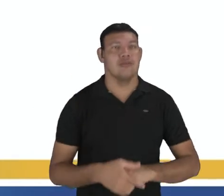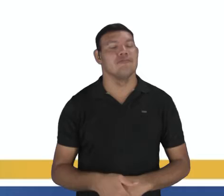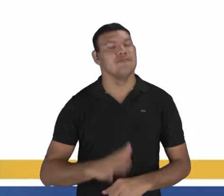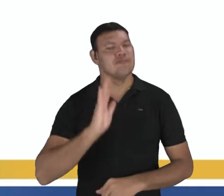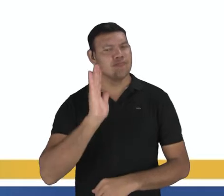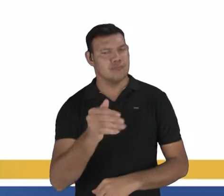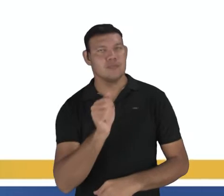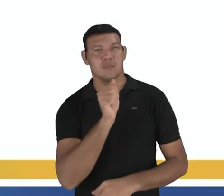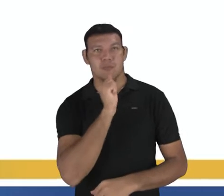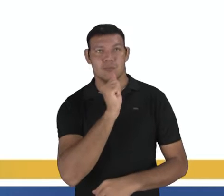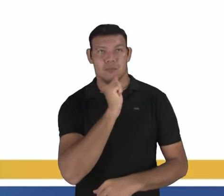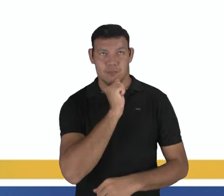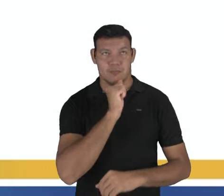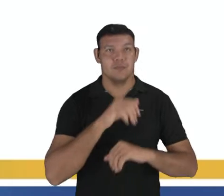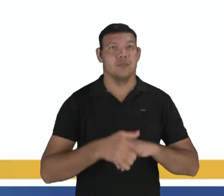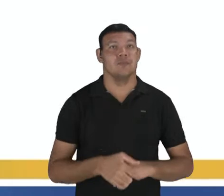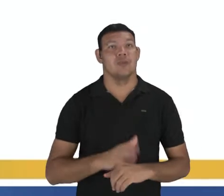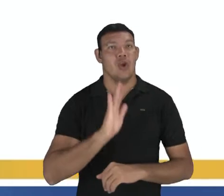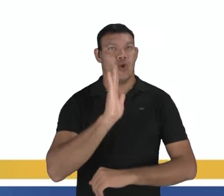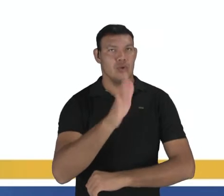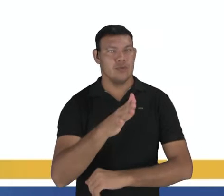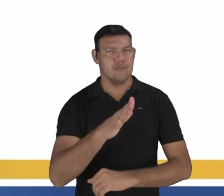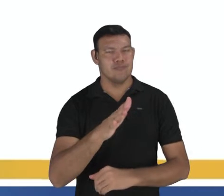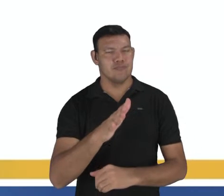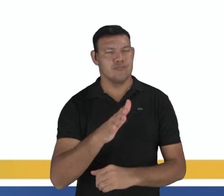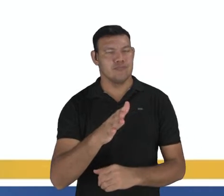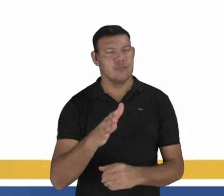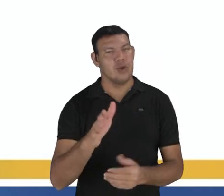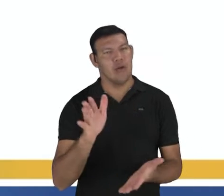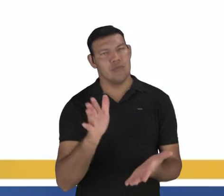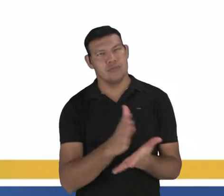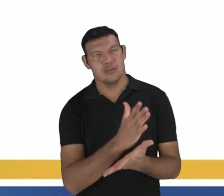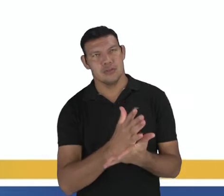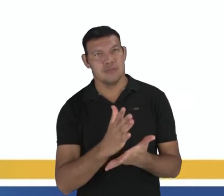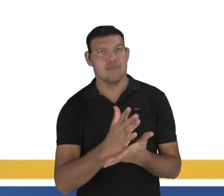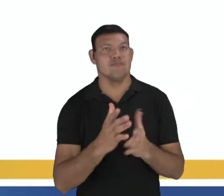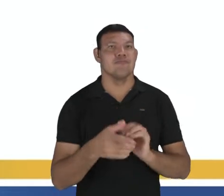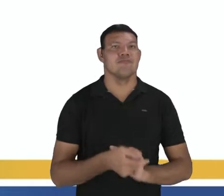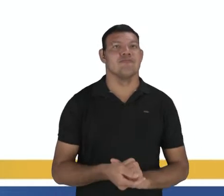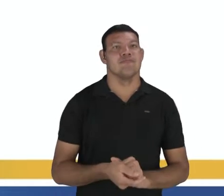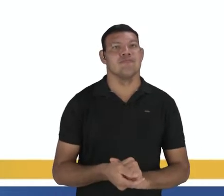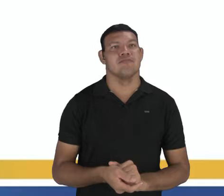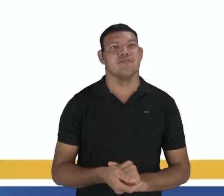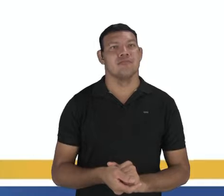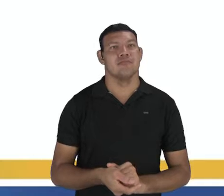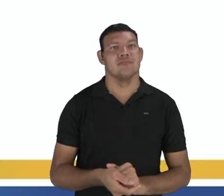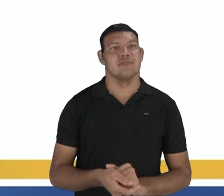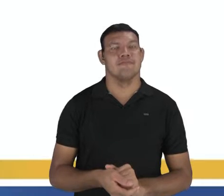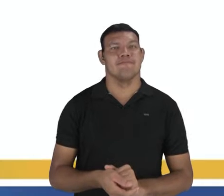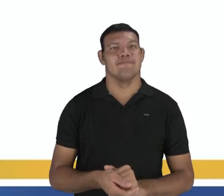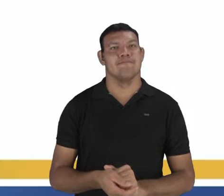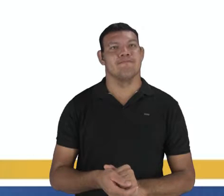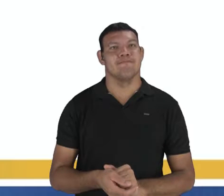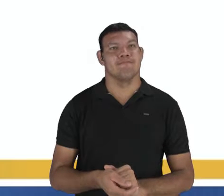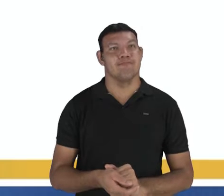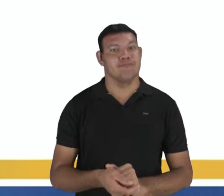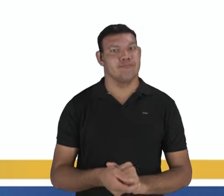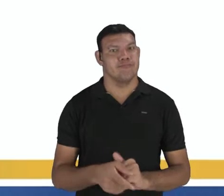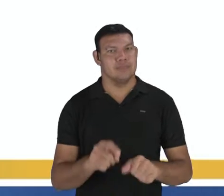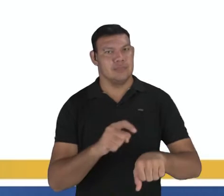ever, já ou alguma vez, just, tem o sentido de há pouco ou agora